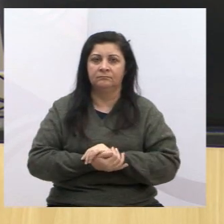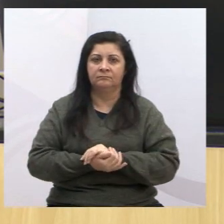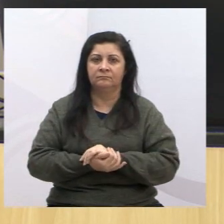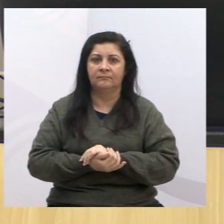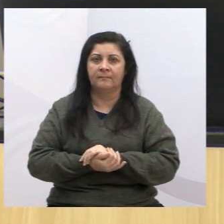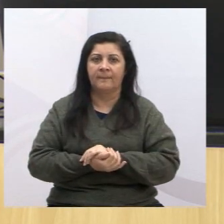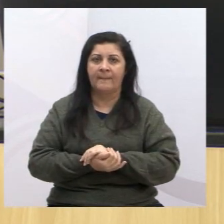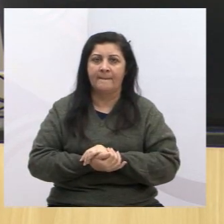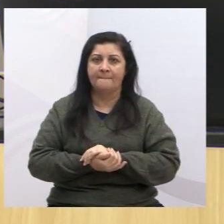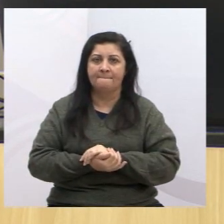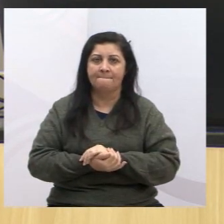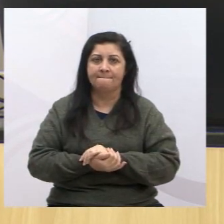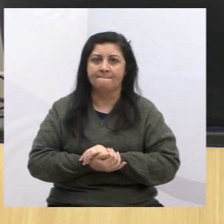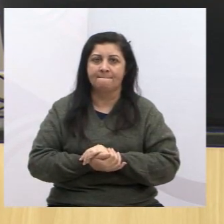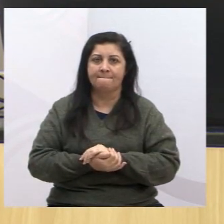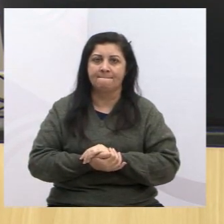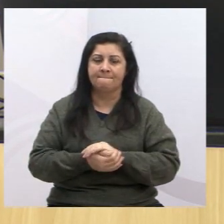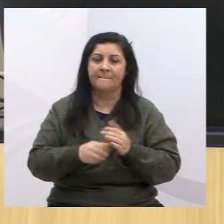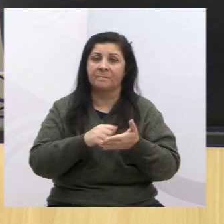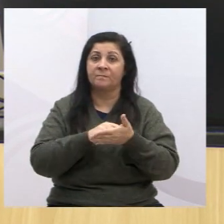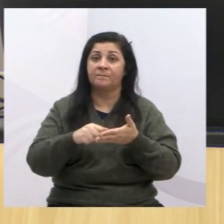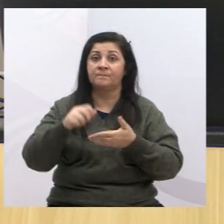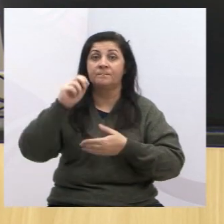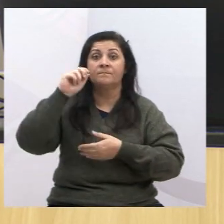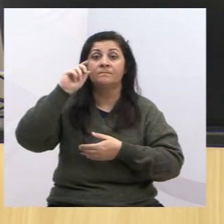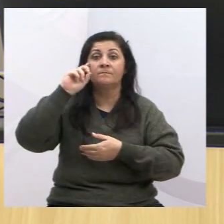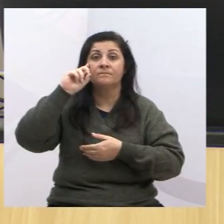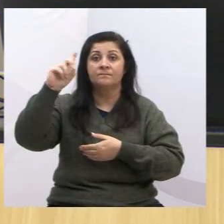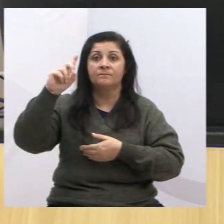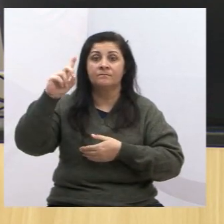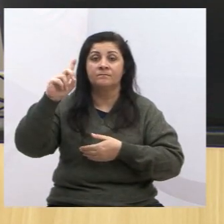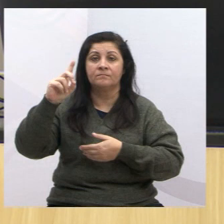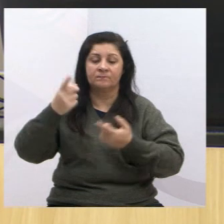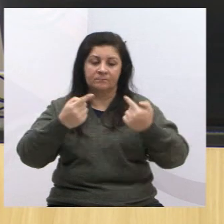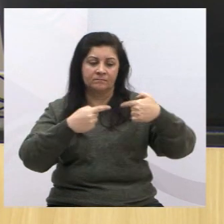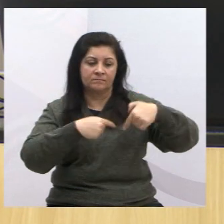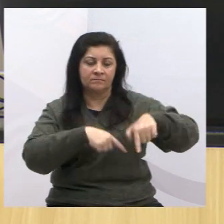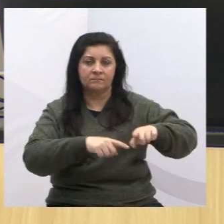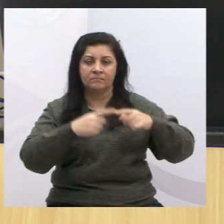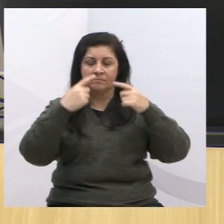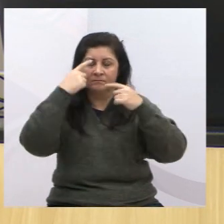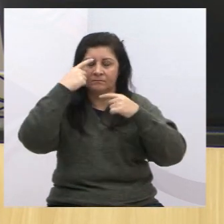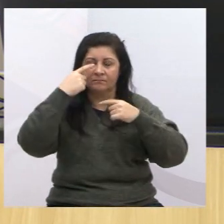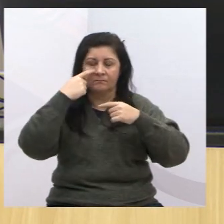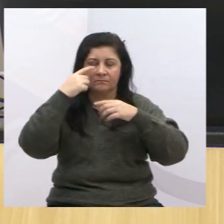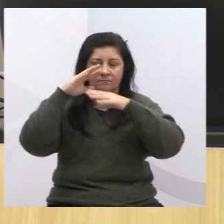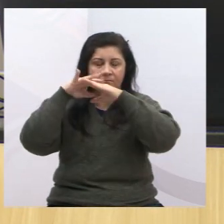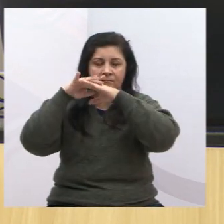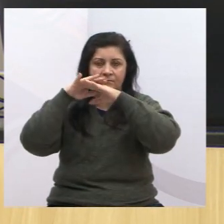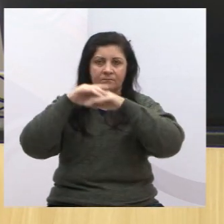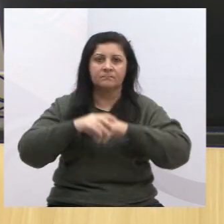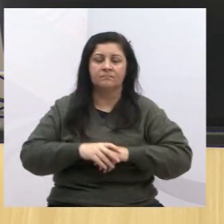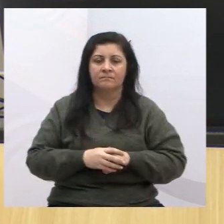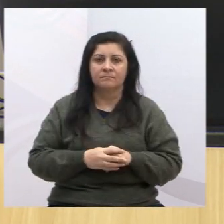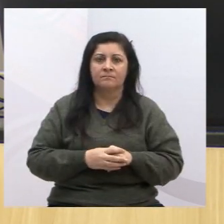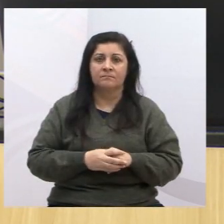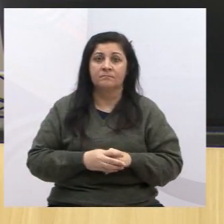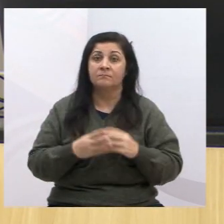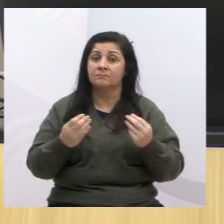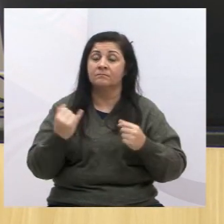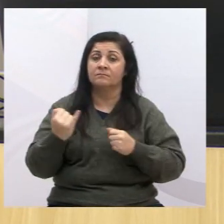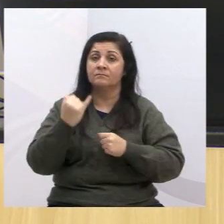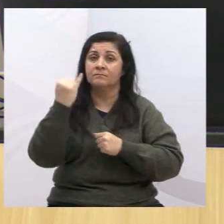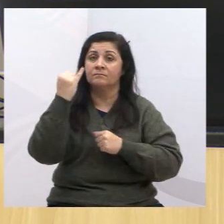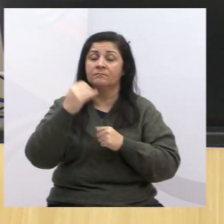dessa sessão o registro do transcurso do Dia Nacional do Combate ao Glaucoma, 26 de maio. Diante da grande importância